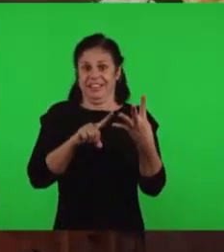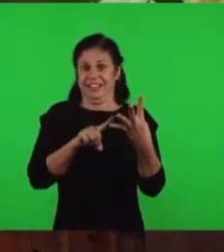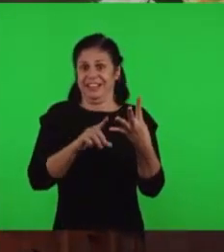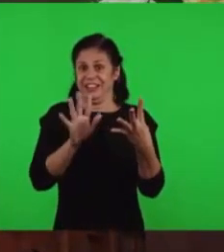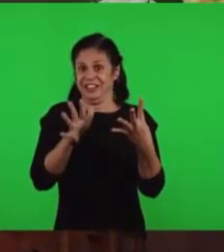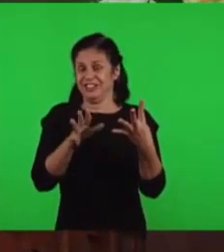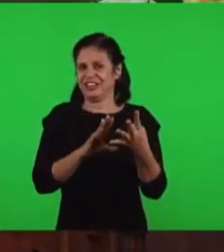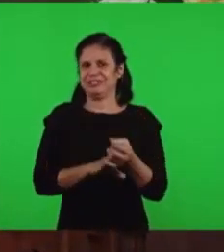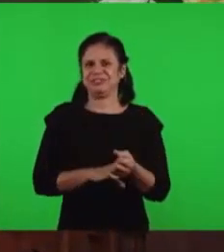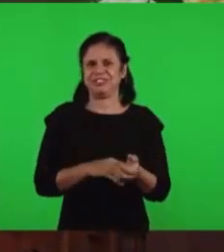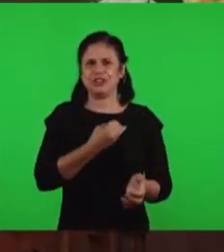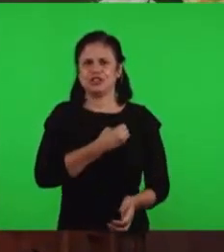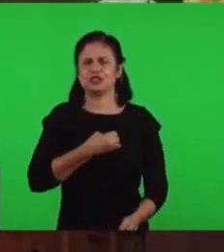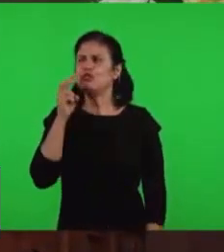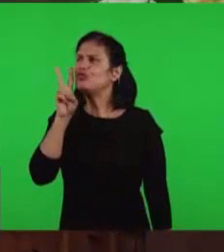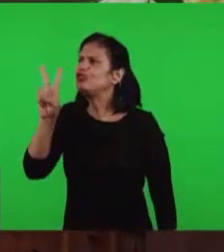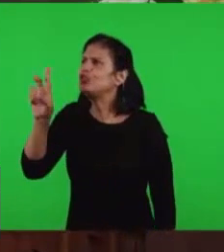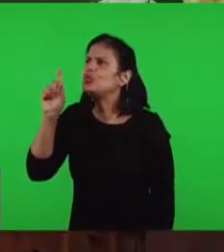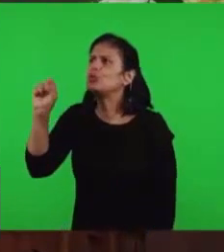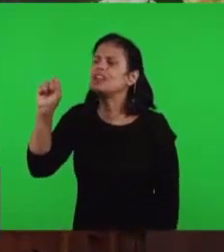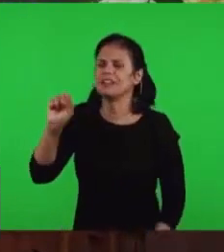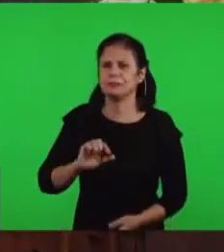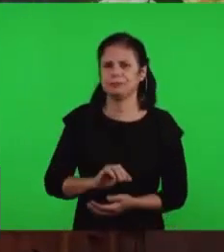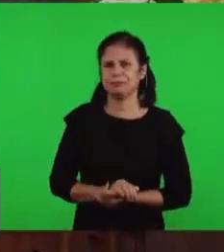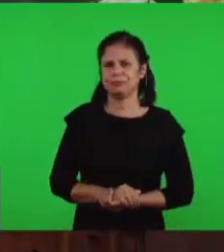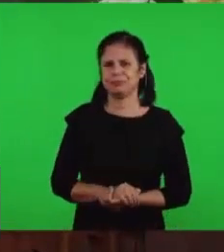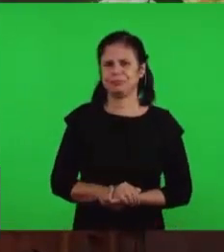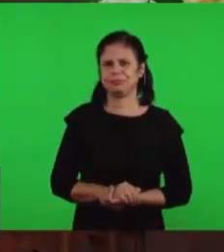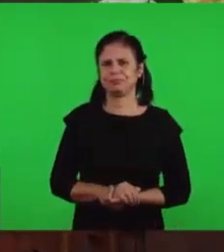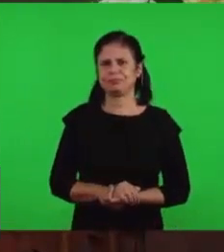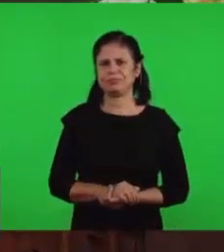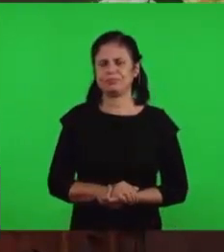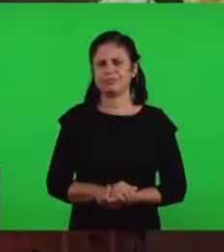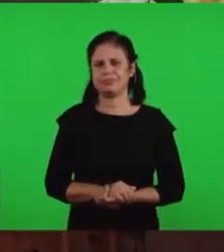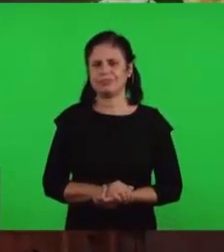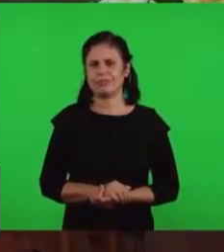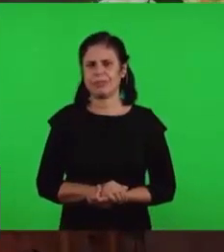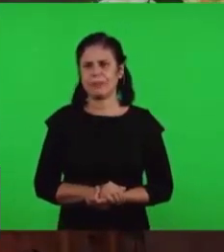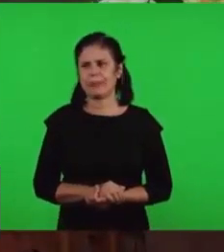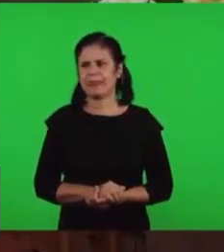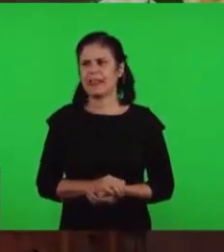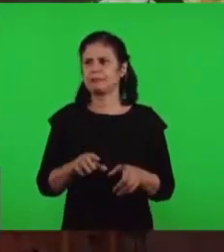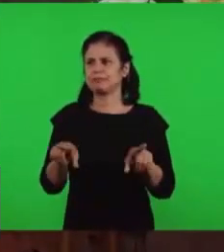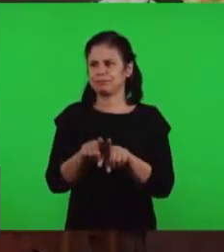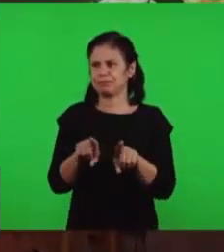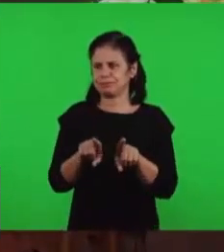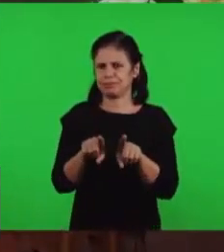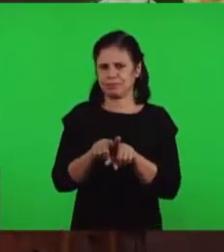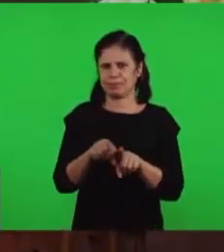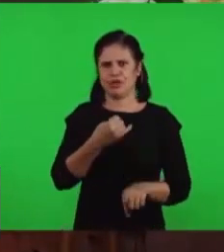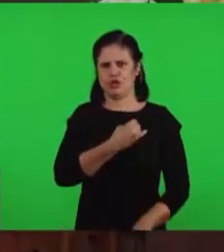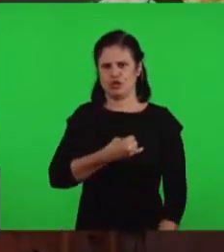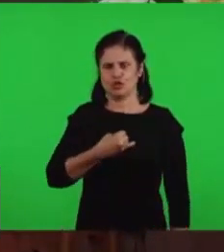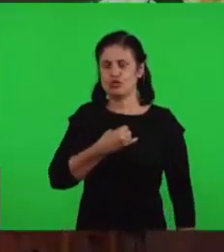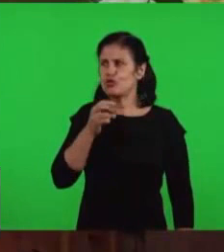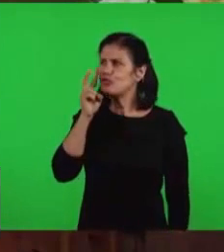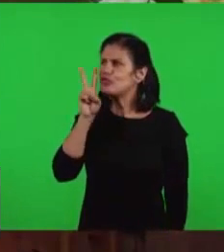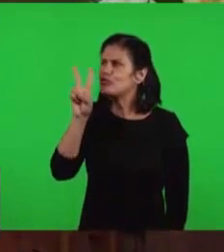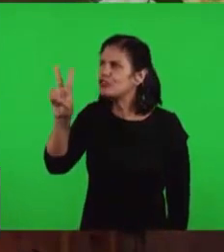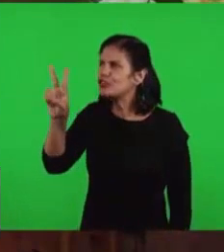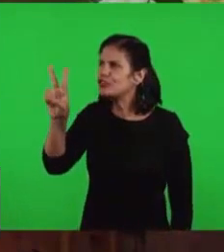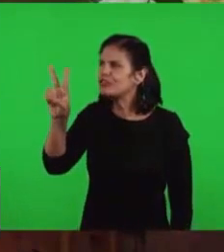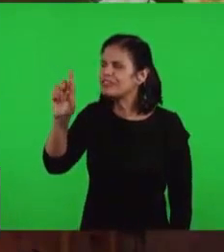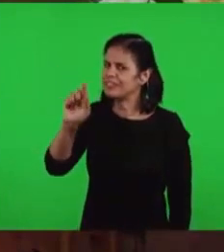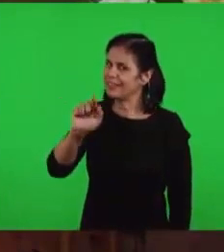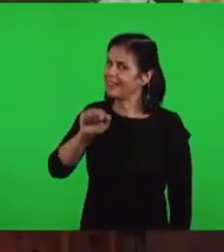Foi o que ele viu então isso aqui mas o que ele também viu depois nós vamos